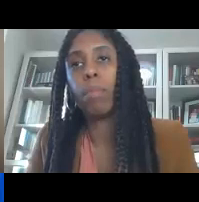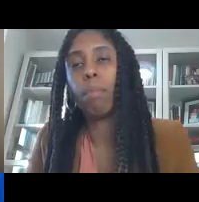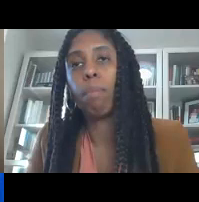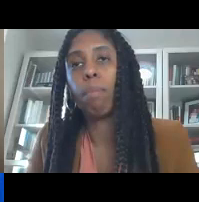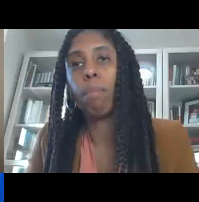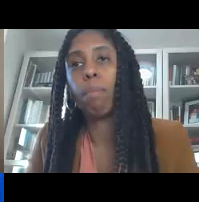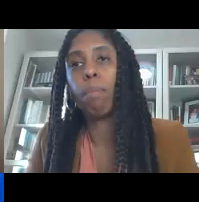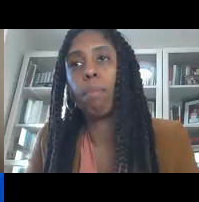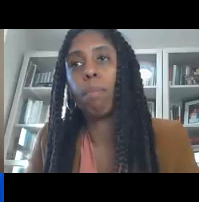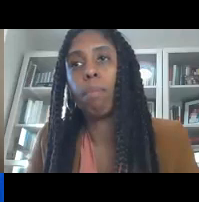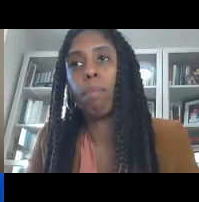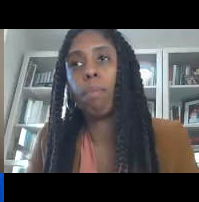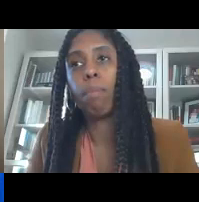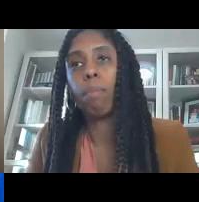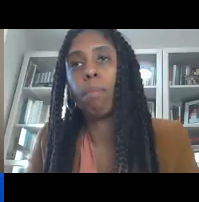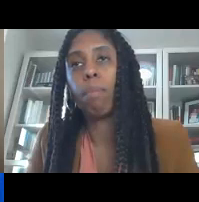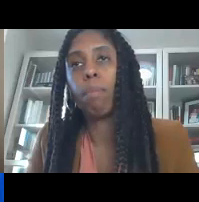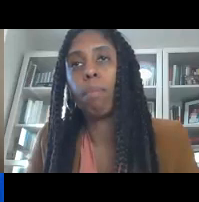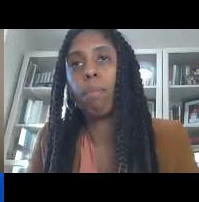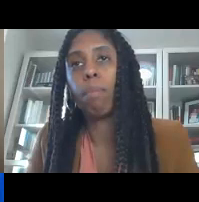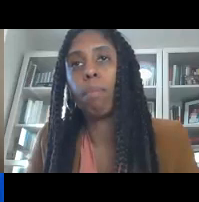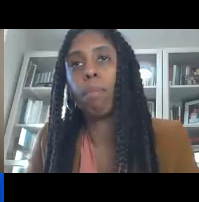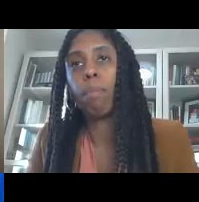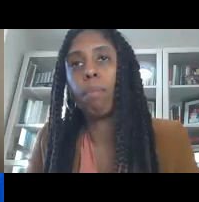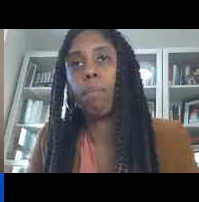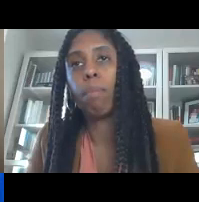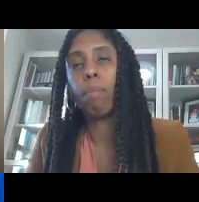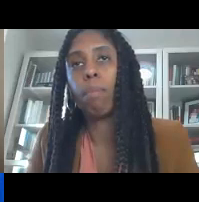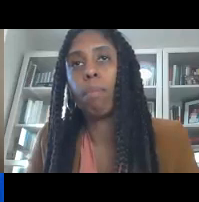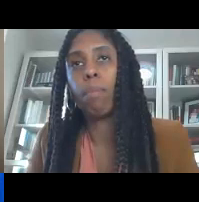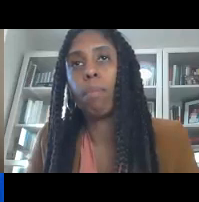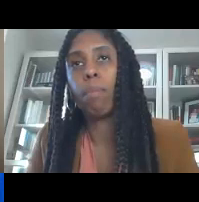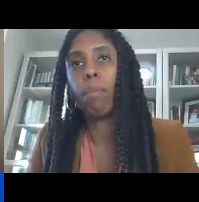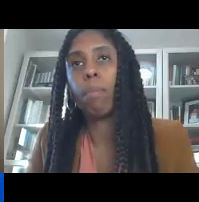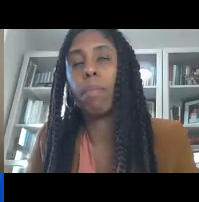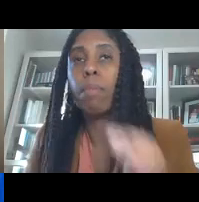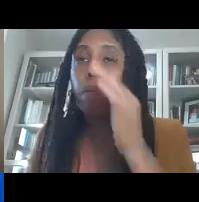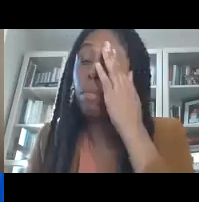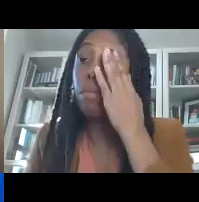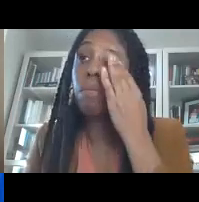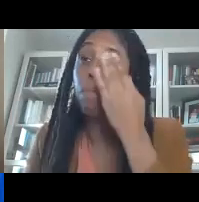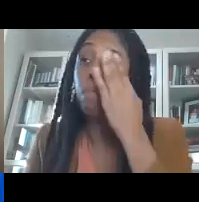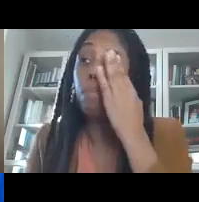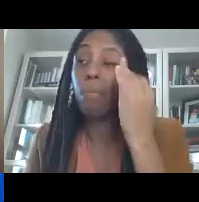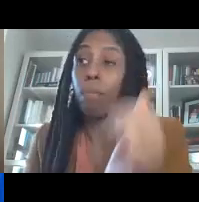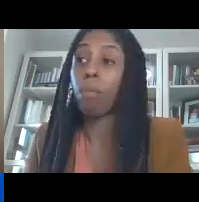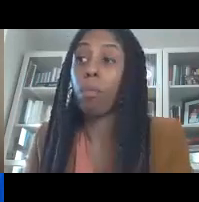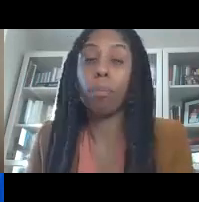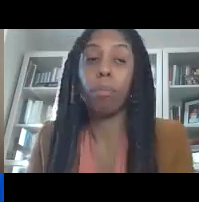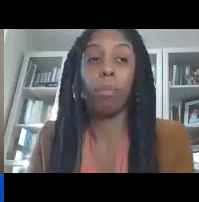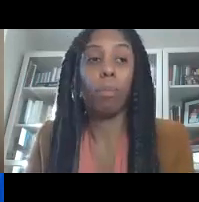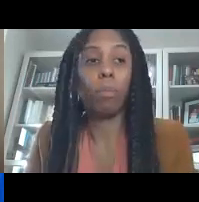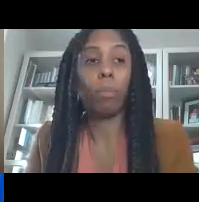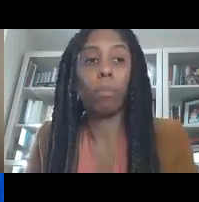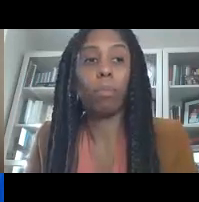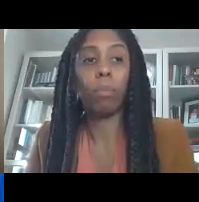poder encontrar o canal em português no Globo, na parte inferior da sua tela. Você pode clicar e escolher português para acompanhar essa